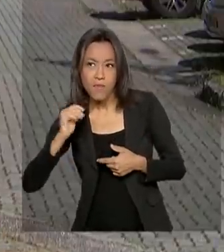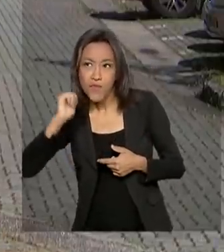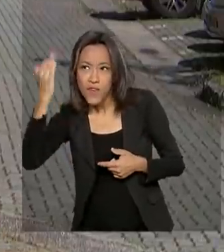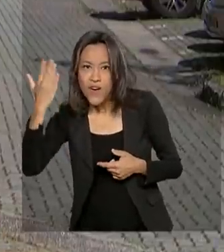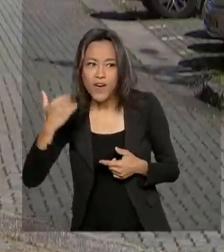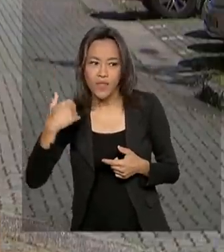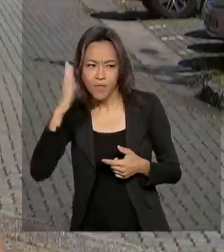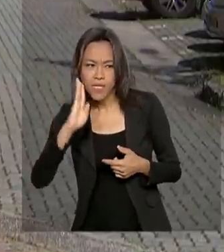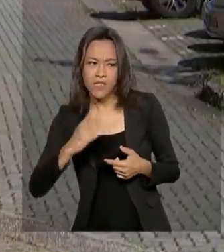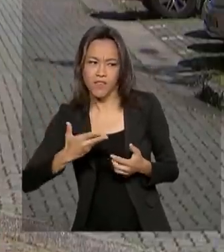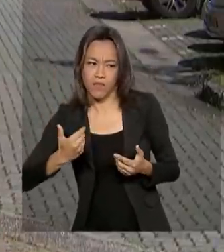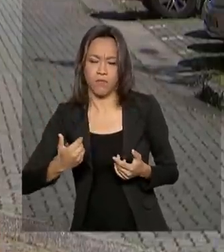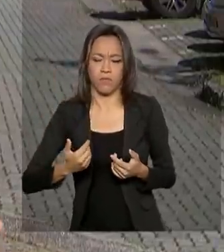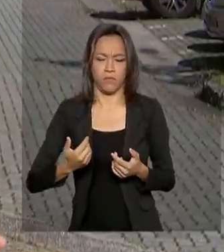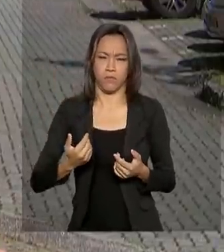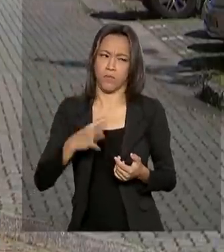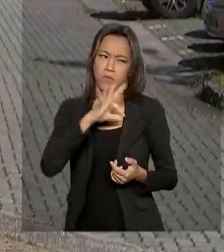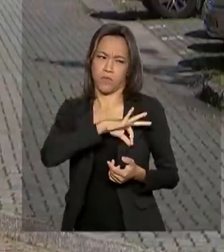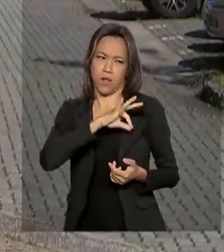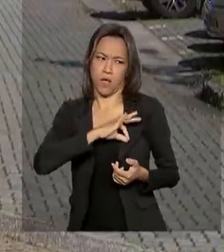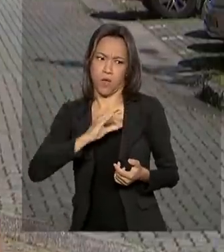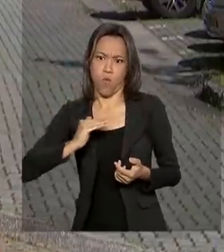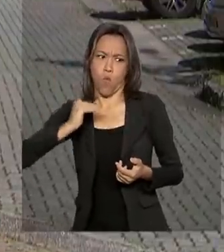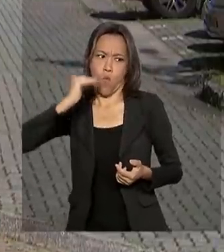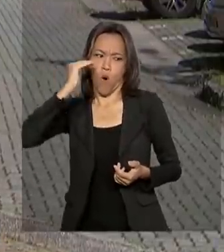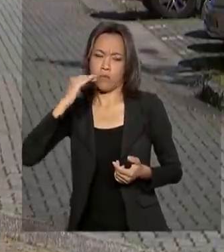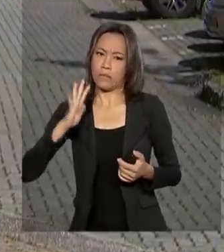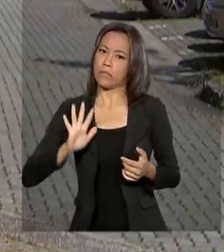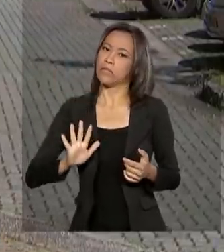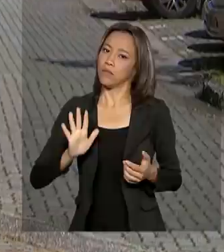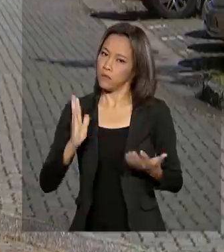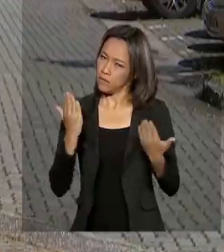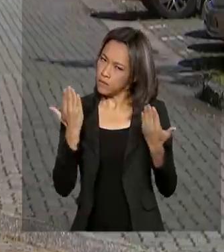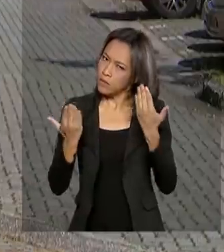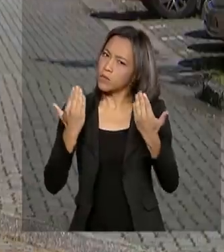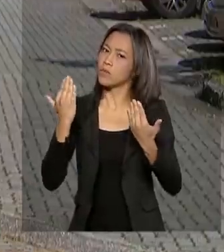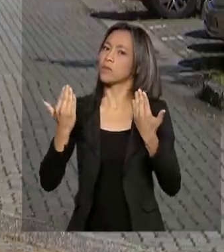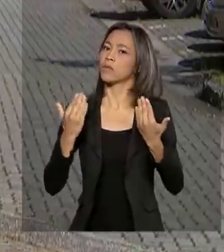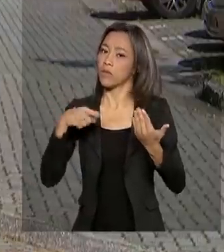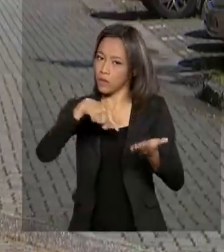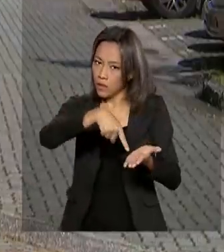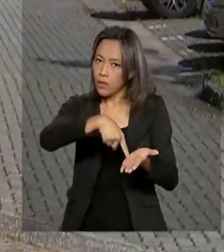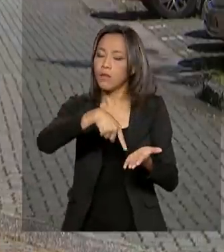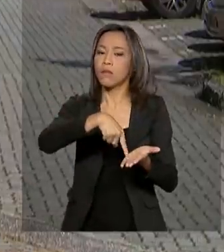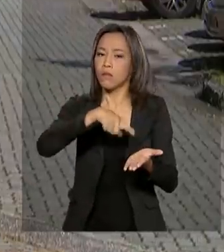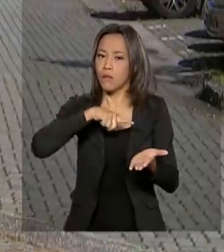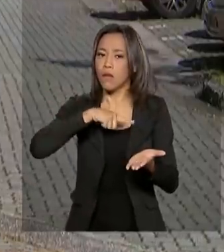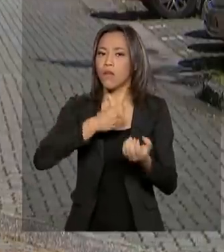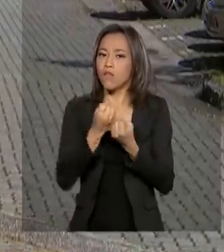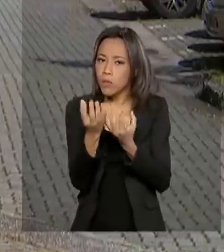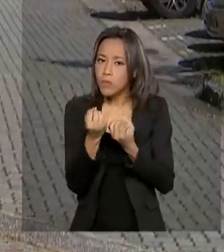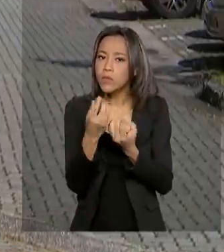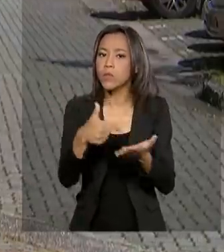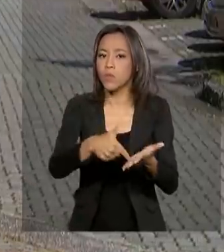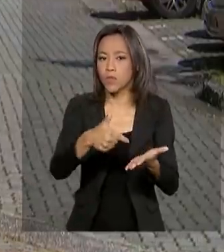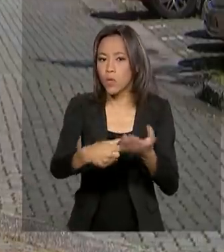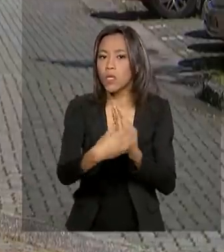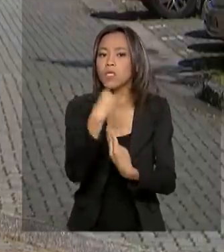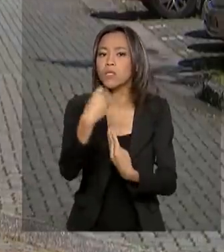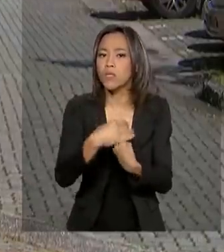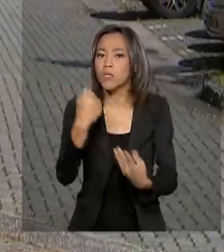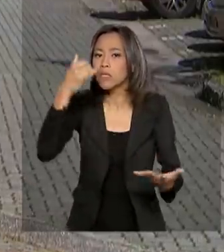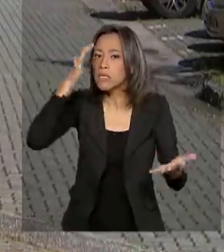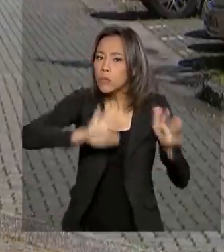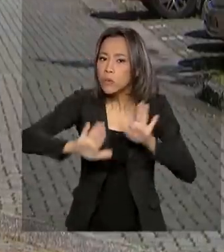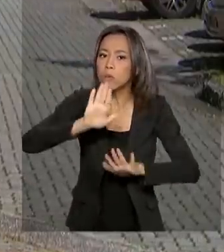que aparecem de repente com uma remuneração muito alta esse material também traz informações sobre como identificar possíveis vítimas